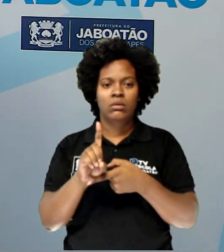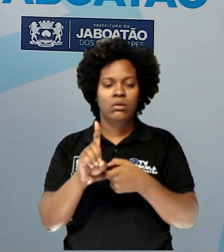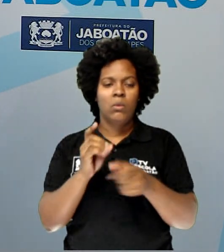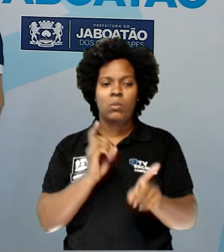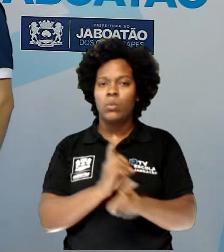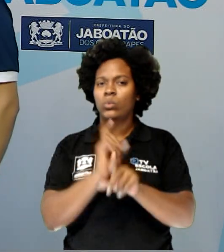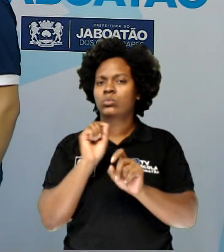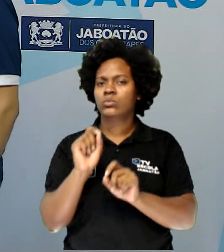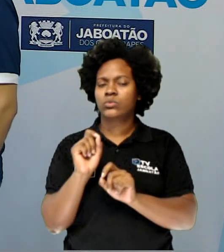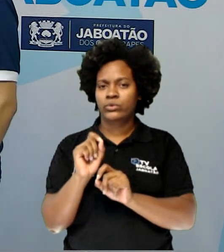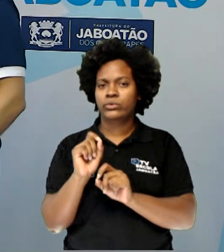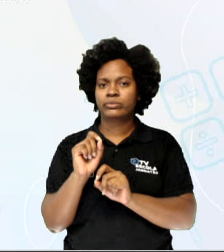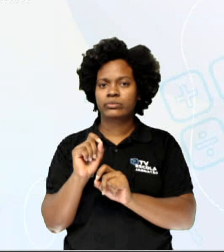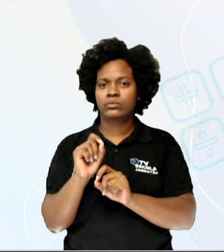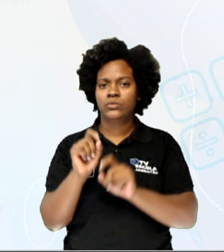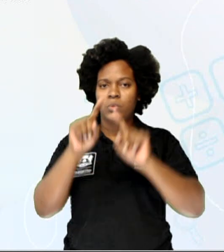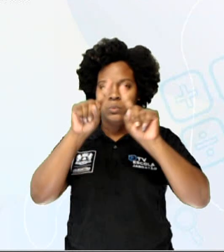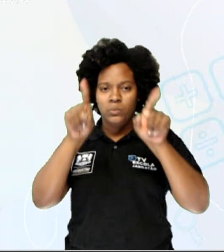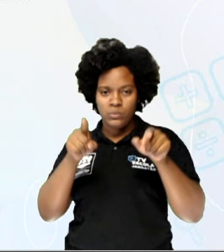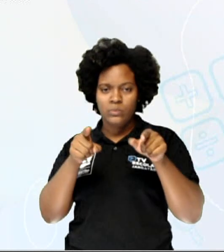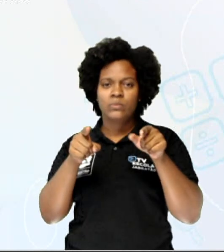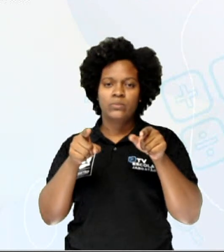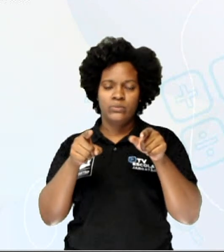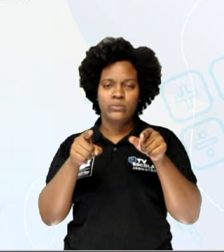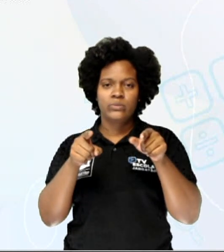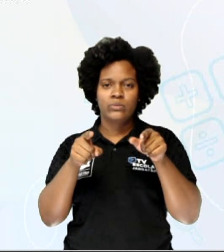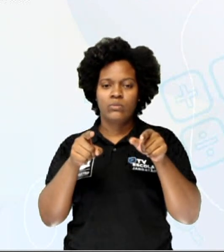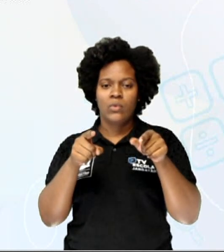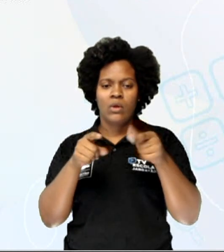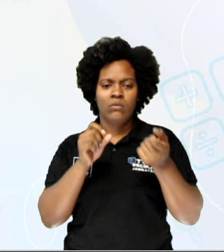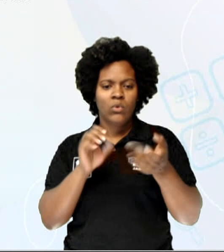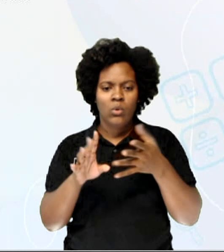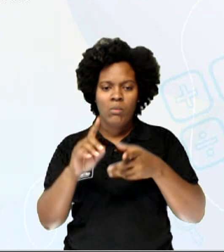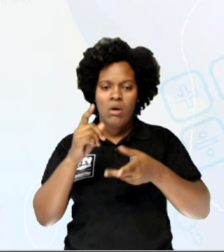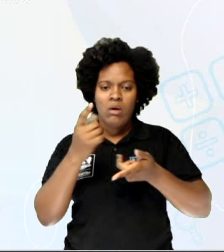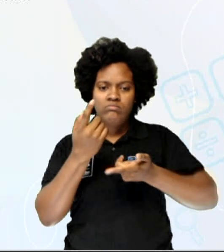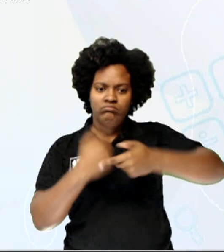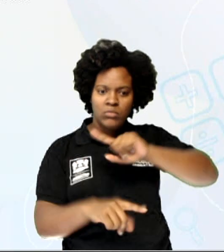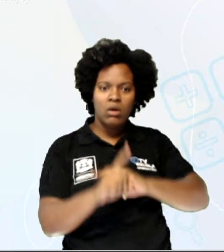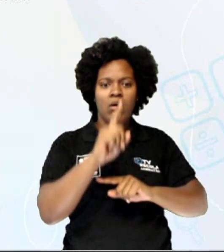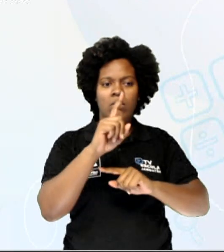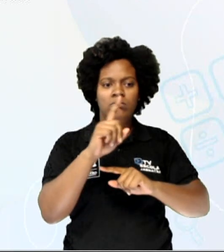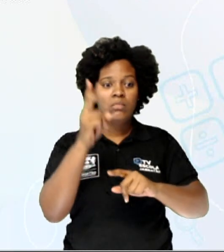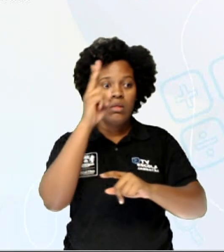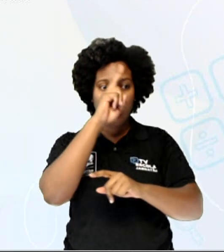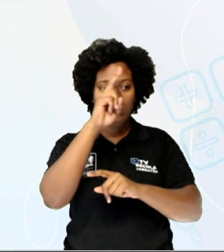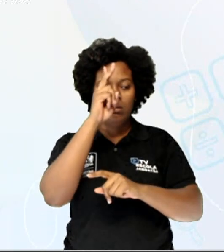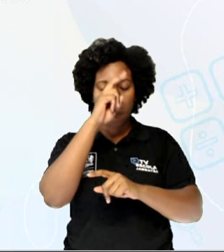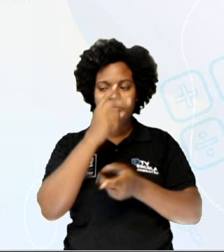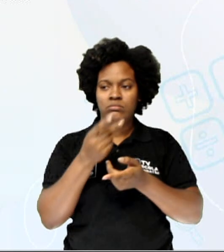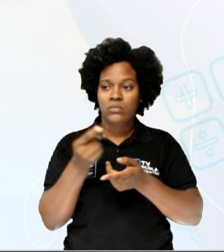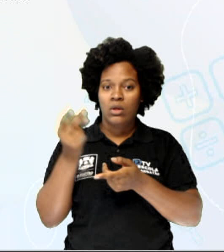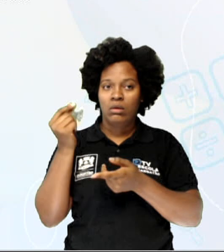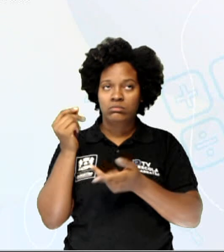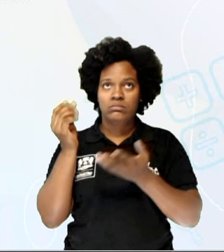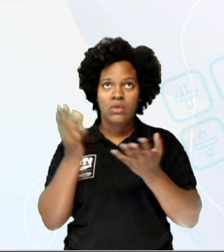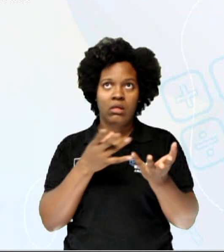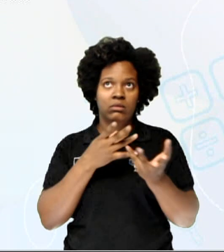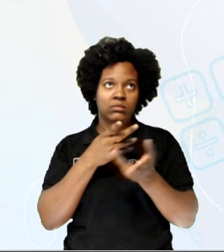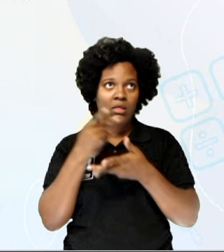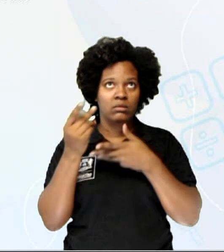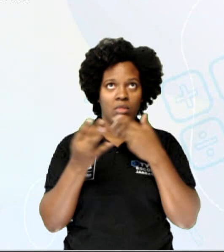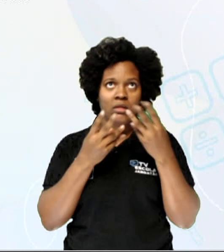seguinte: abre aspas, foi uma revolução sem igual na história e blá, blá,